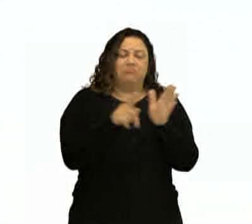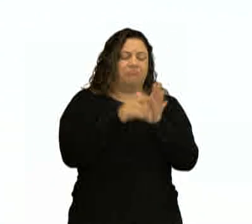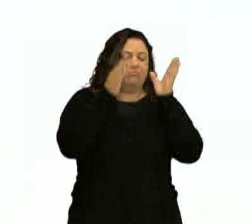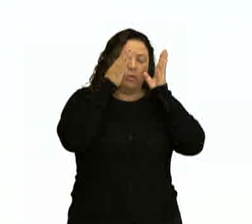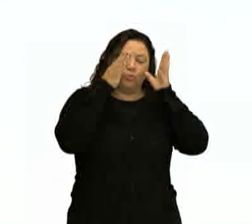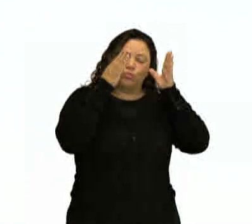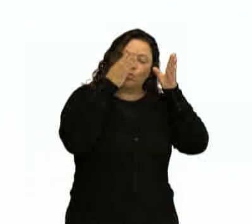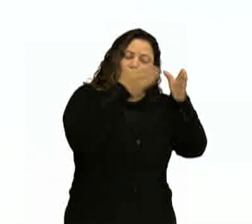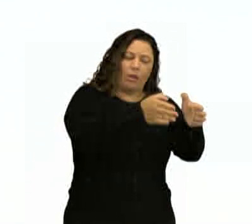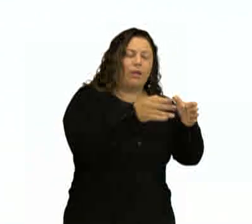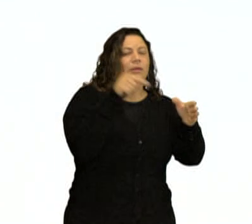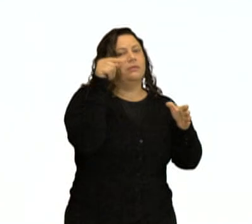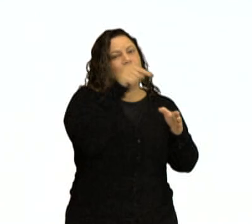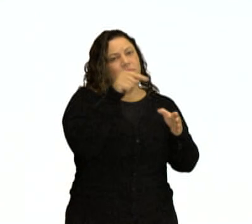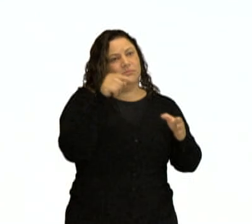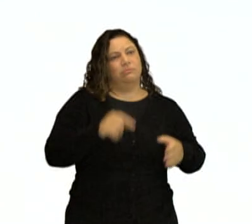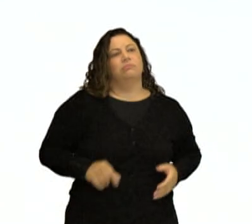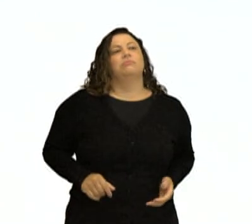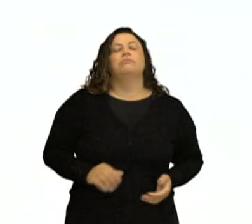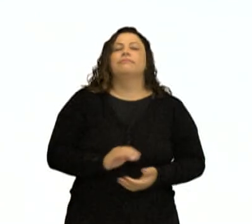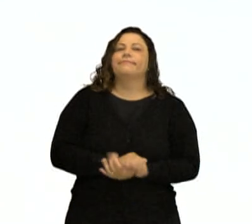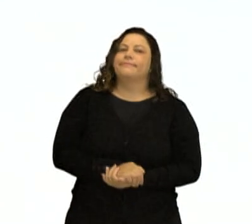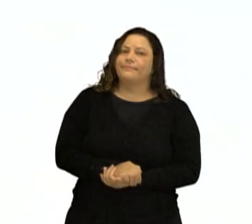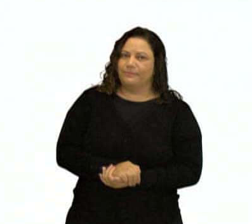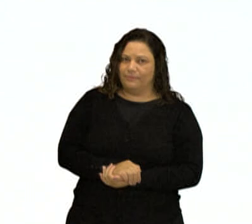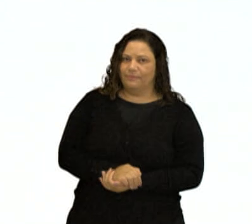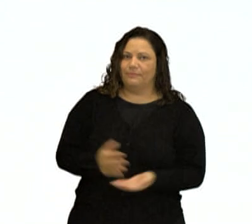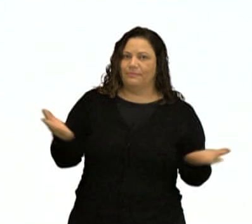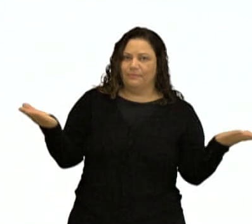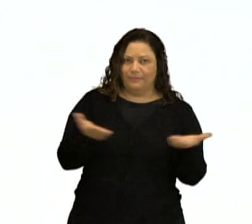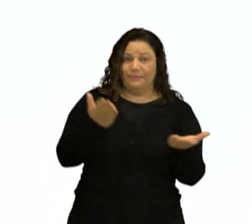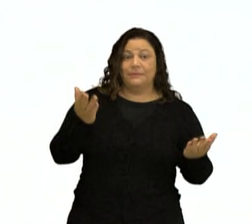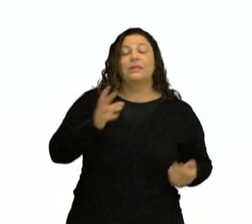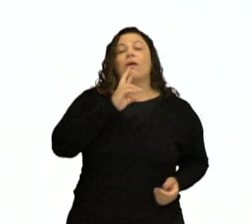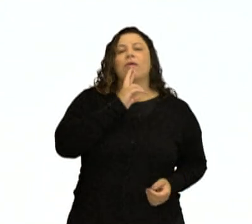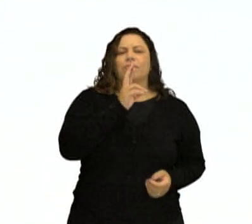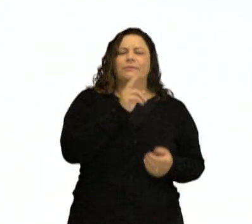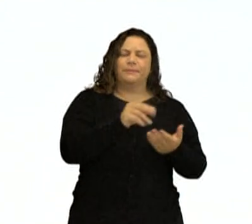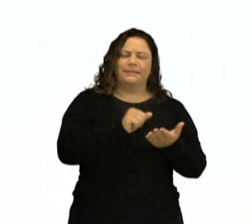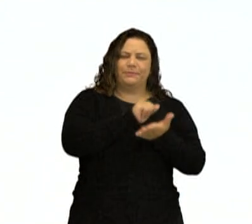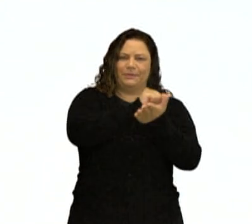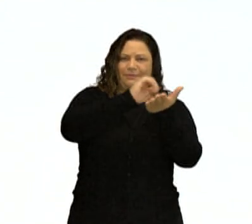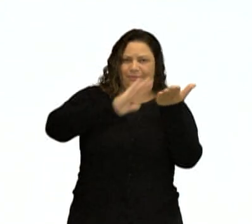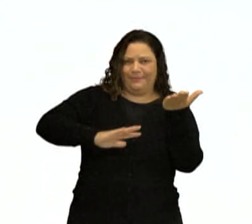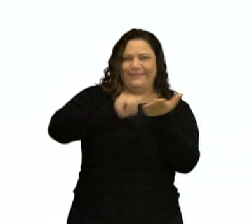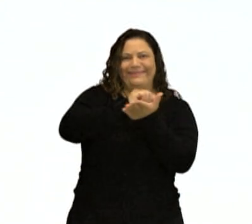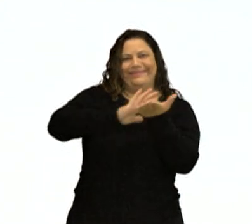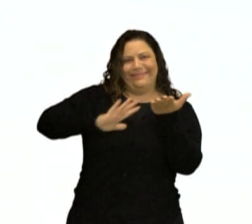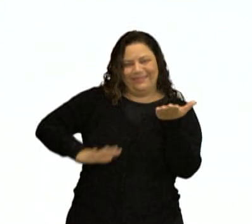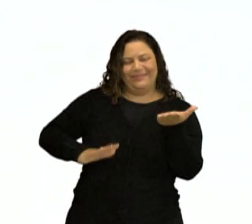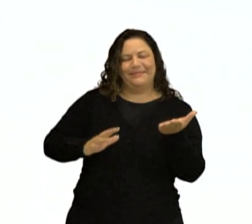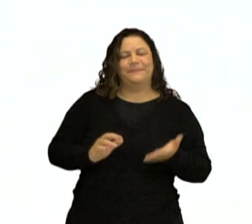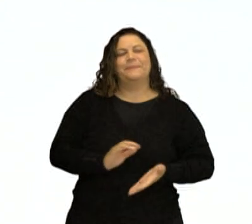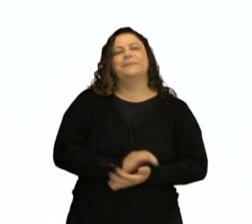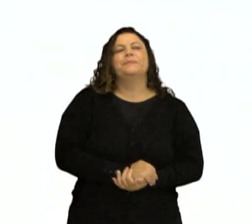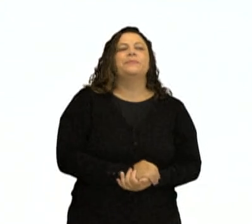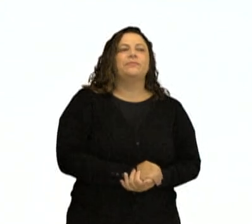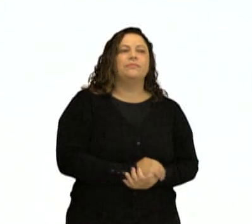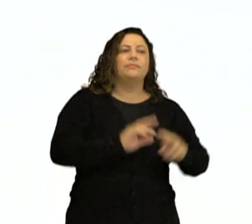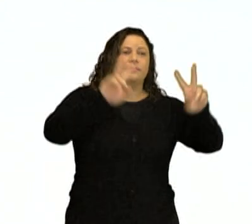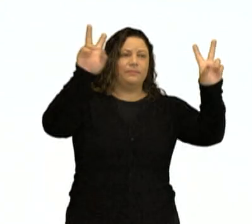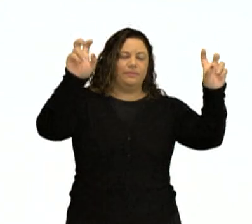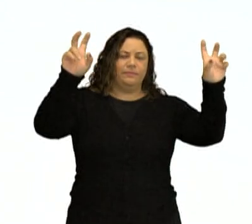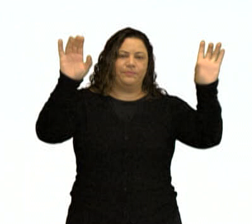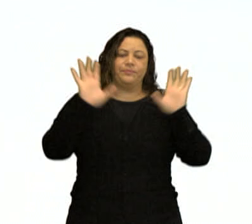trabalhar somente com esse ofício. Tranquilo? Vamos fazer uma atividade, vamos resolver junto a essa atividade sobre